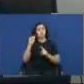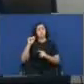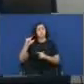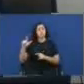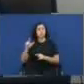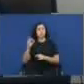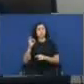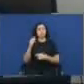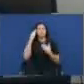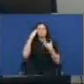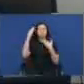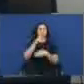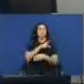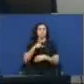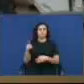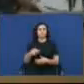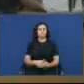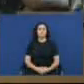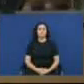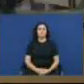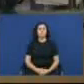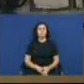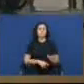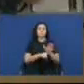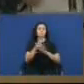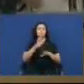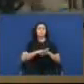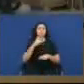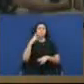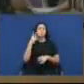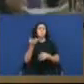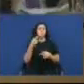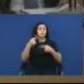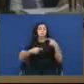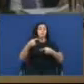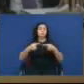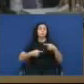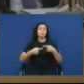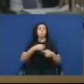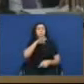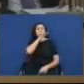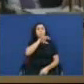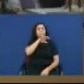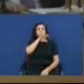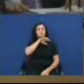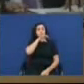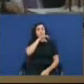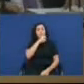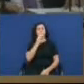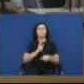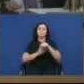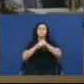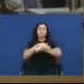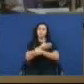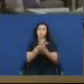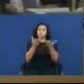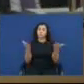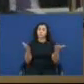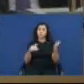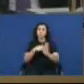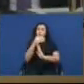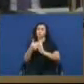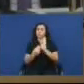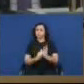faz. Obrigado, senhor presidente. Mais algum vereador para discutir? Com a palavra o vereador André Henrique. Boa noite aos pares, boa noite a